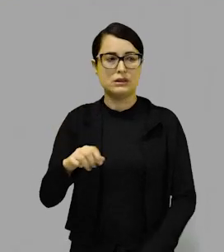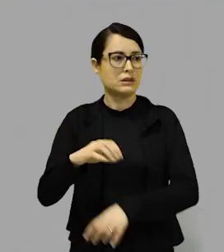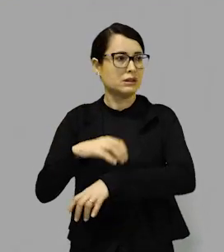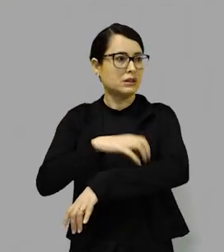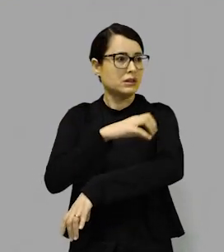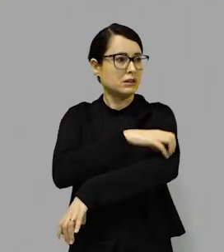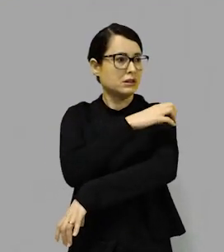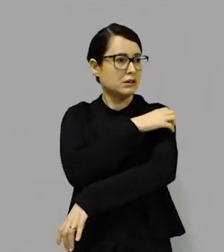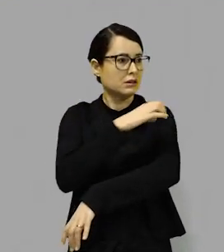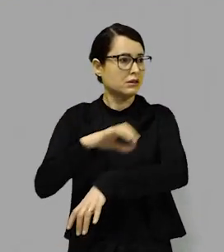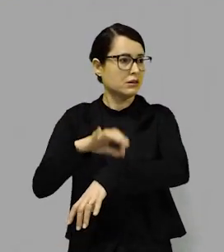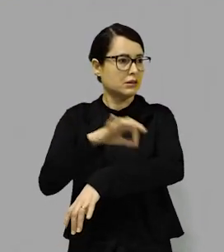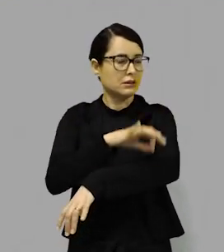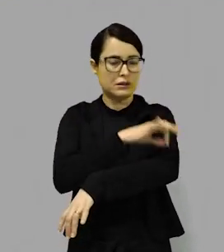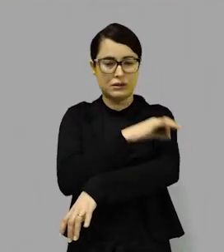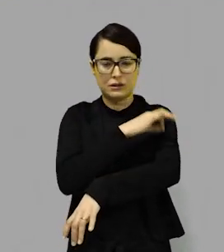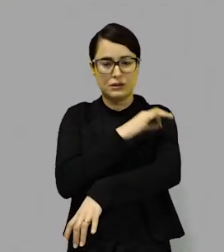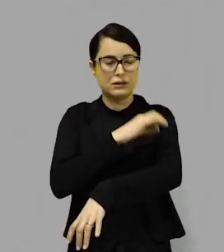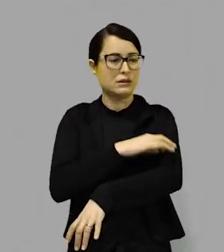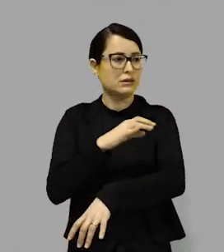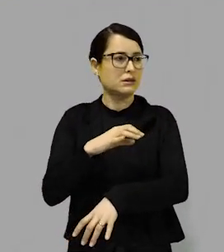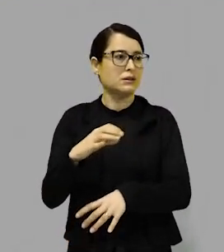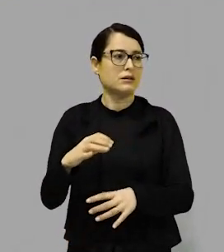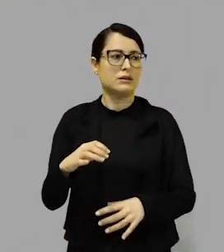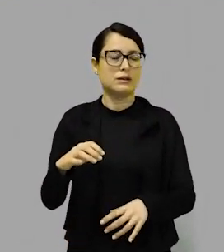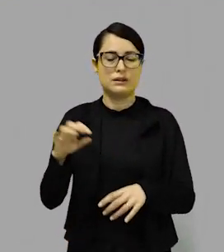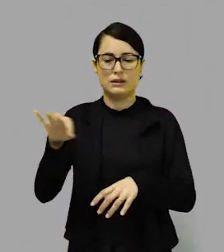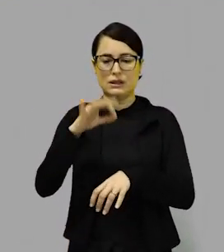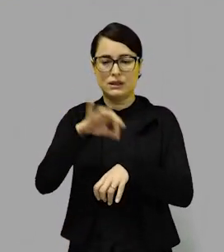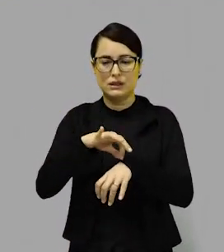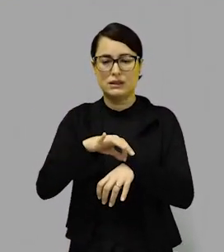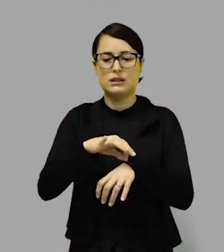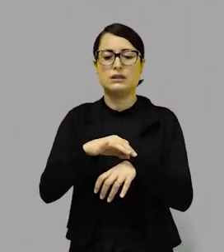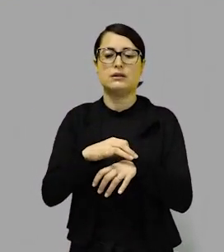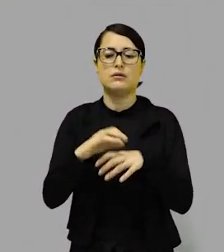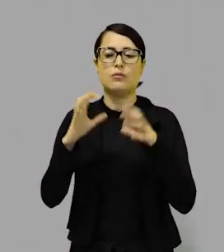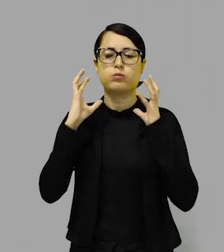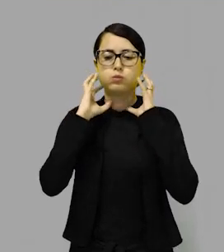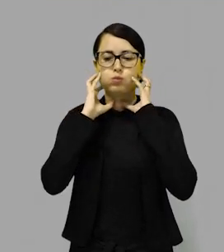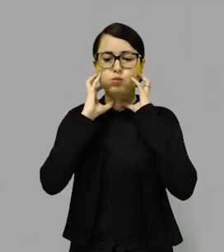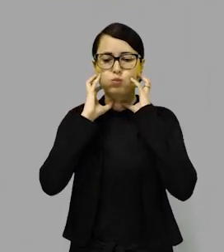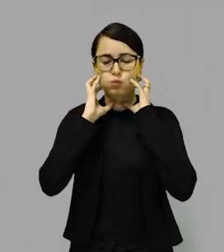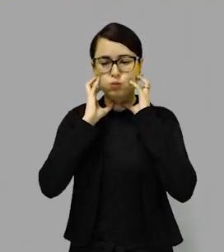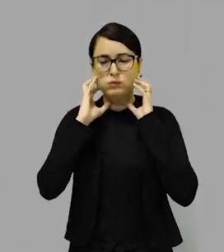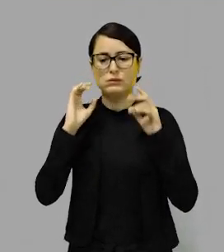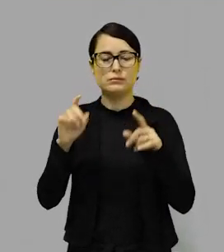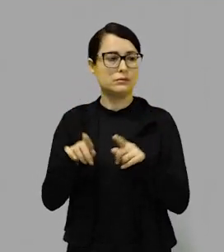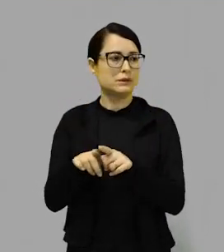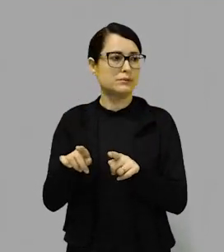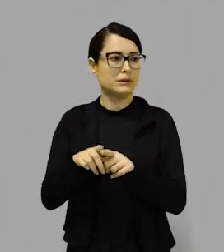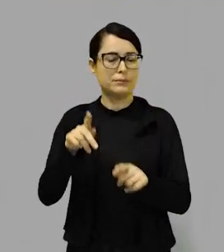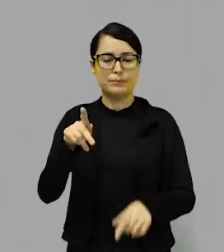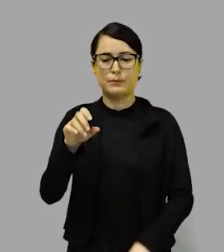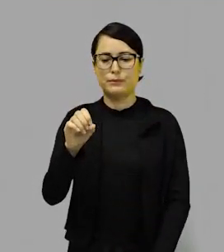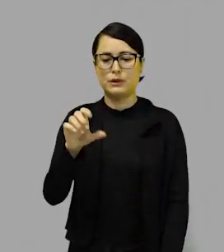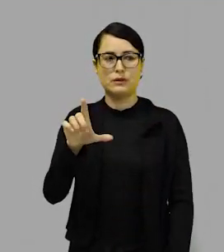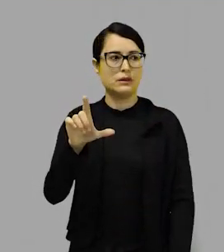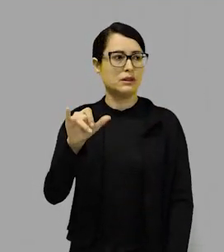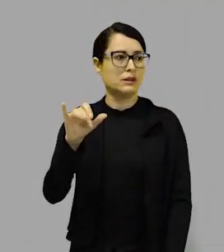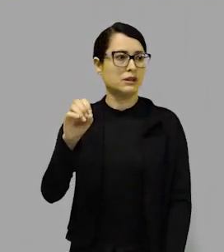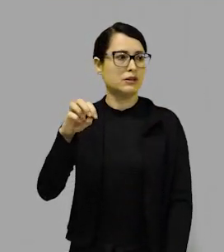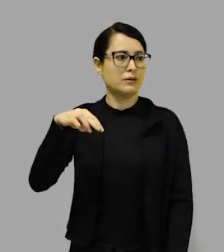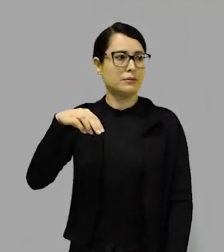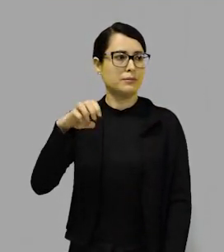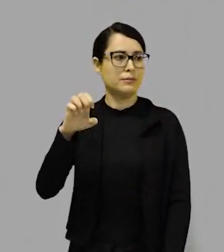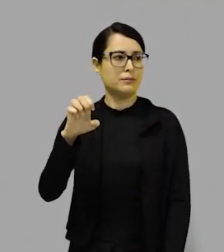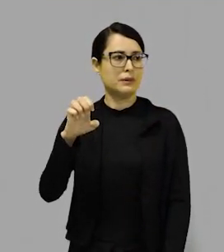catapora, dengue, cachumba, poliomielite, né? E entre outras doenças que são causadas por vírus. Tá